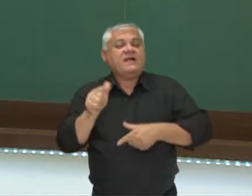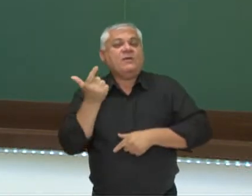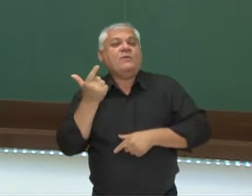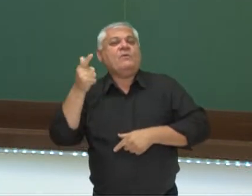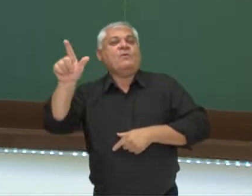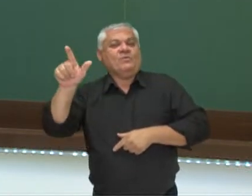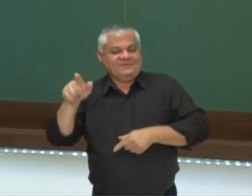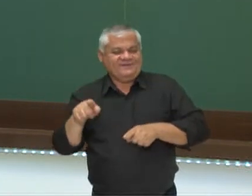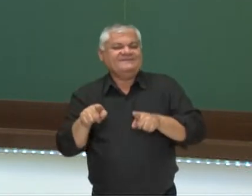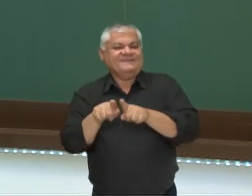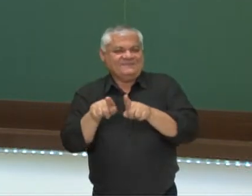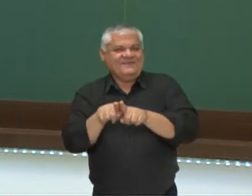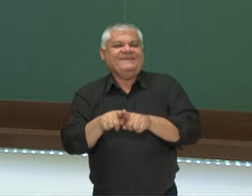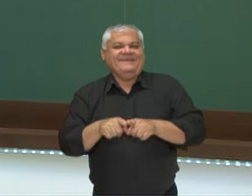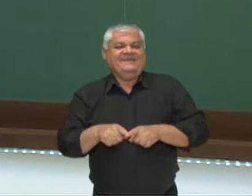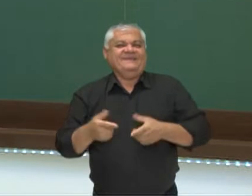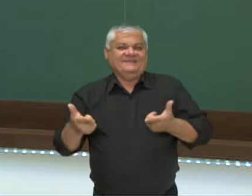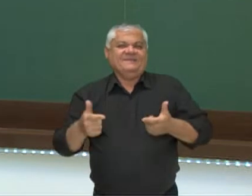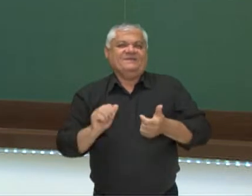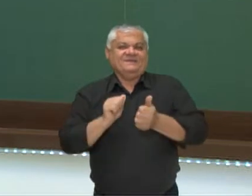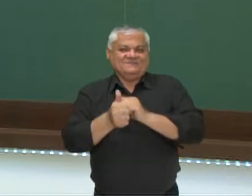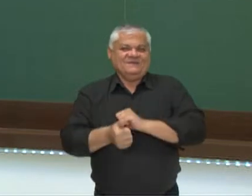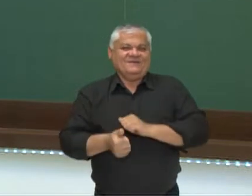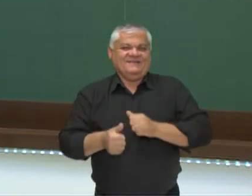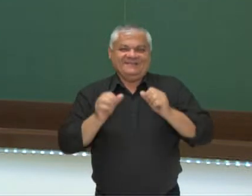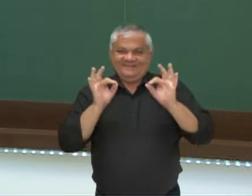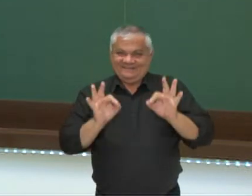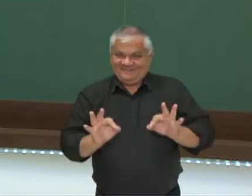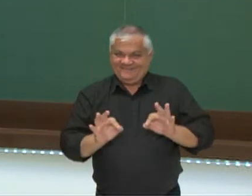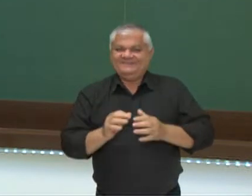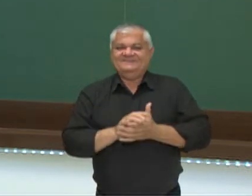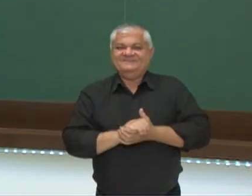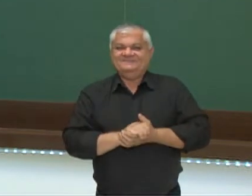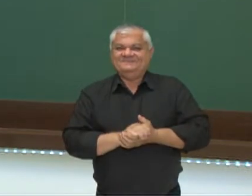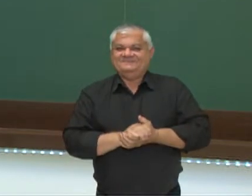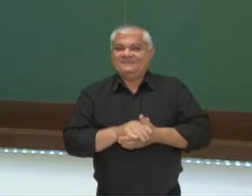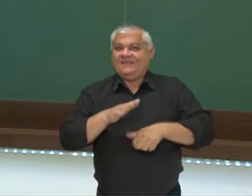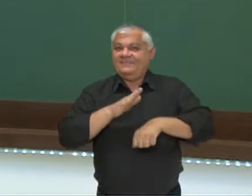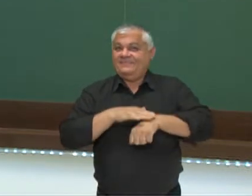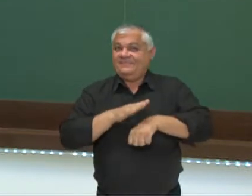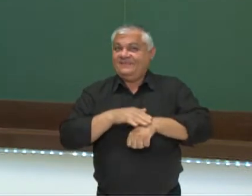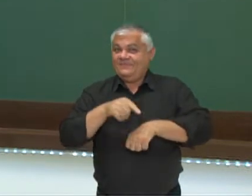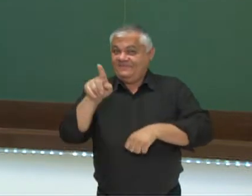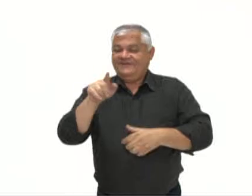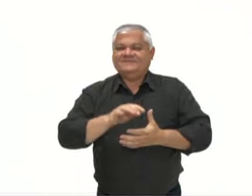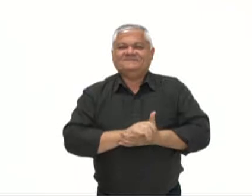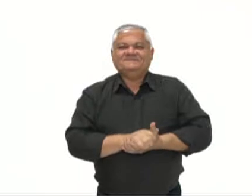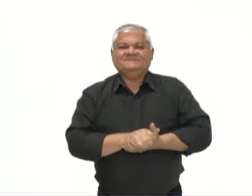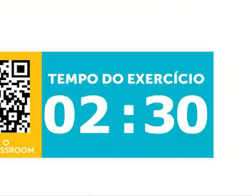bacias hidrográficas, a exemplo do spoiler que eu trouxe para você da bacia do Iguaçu. O tempo está na tela, vai lá!